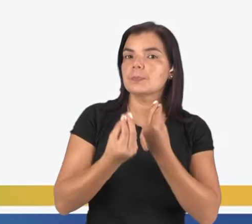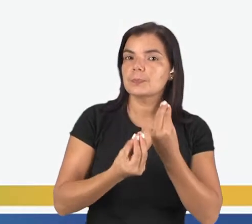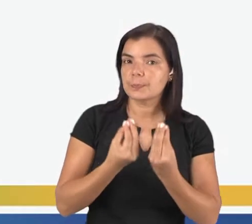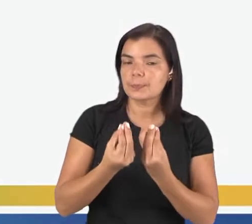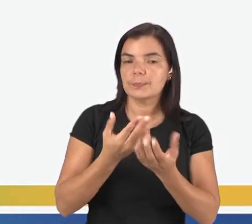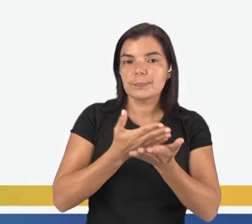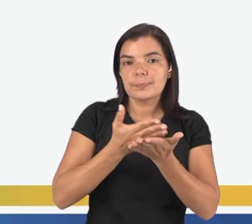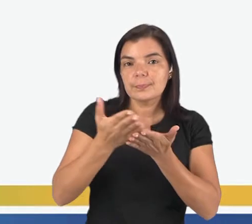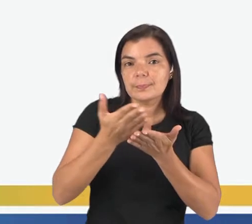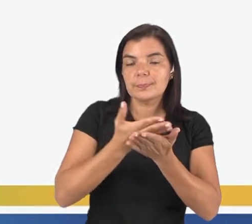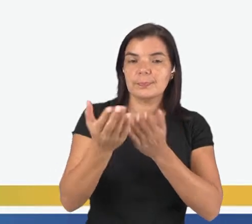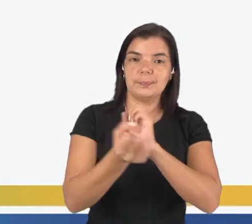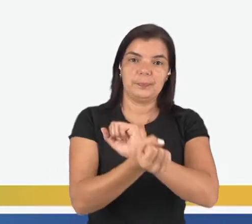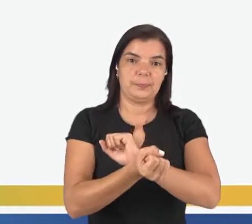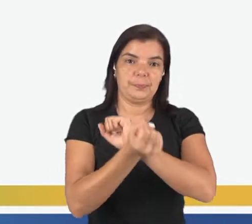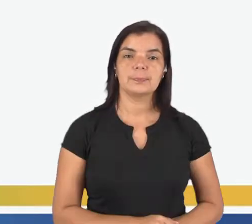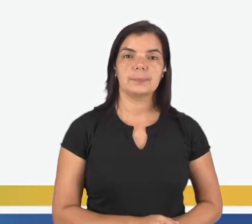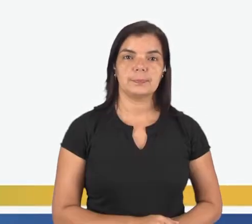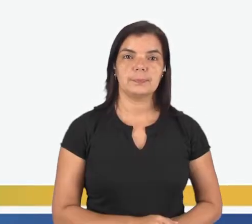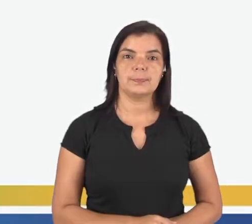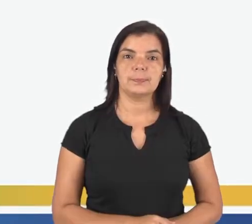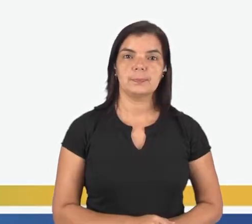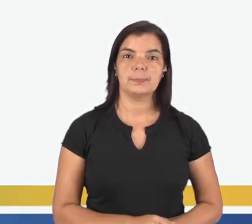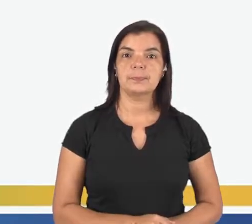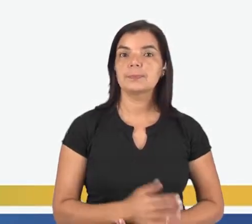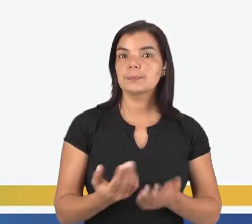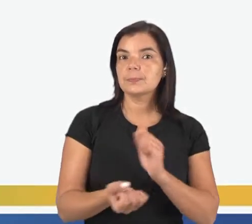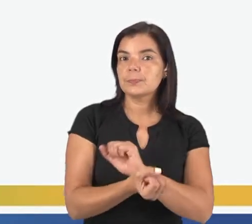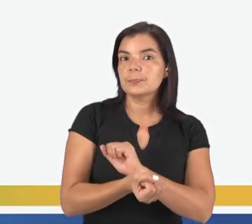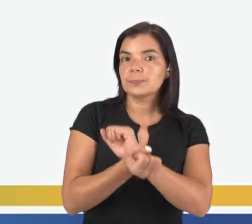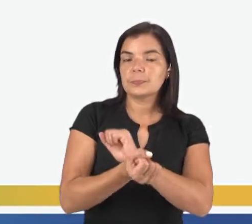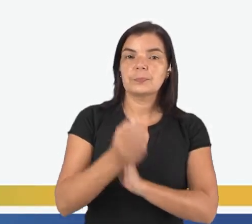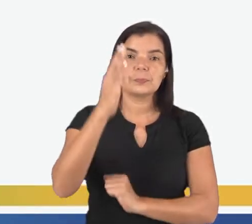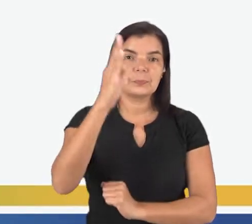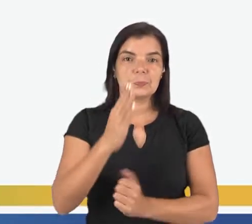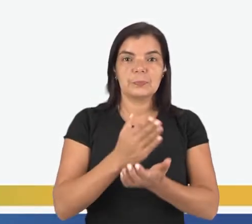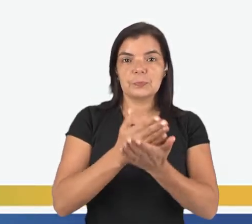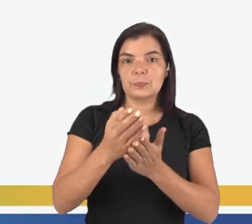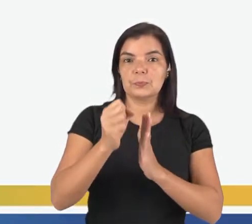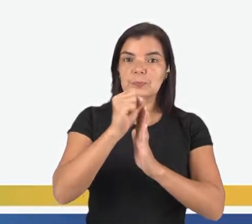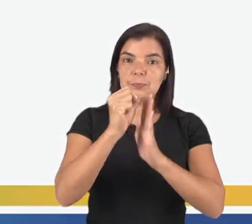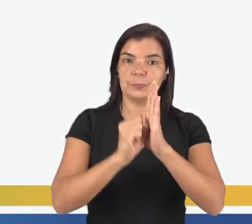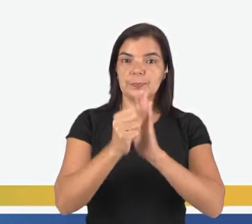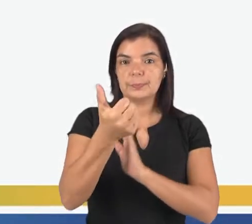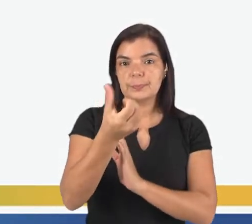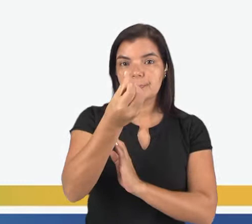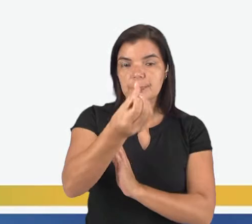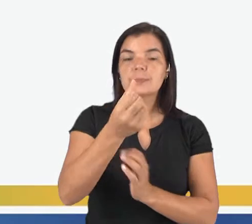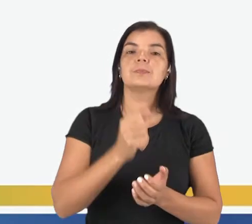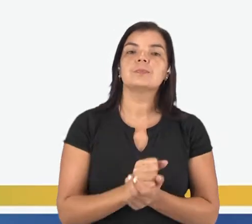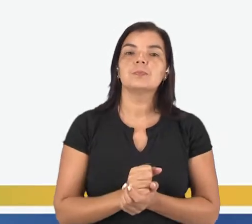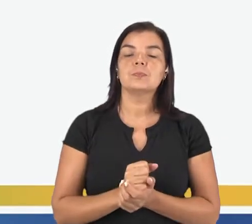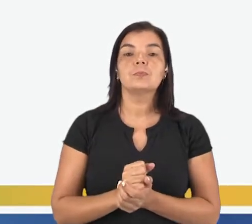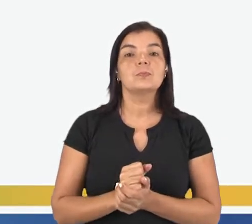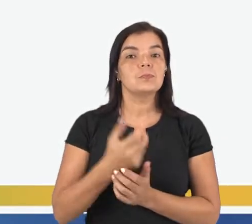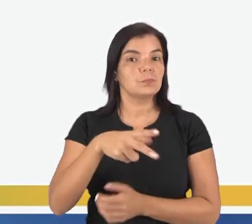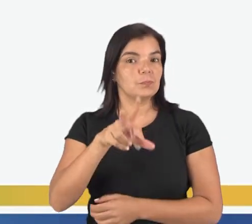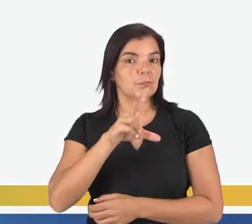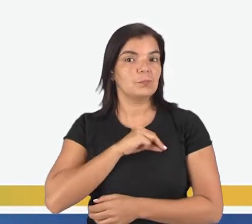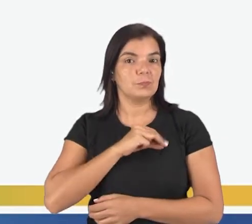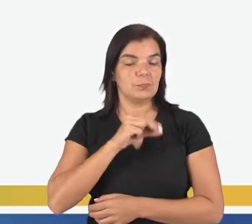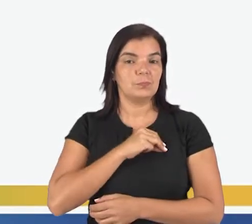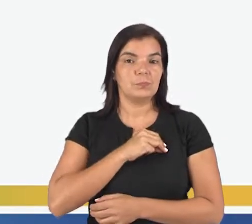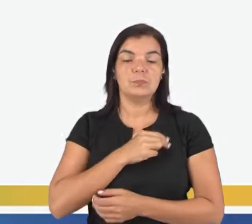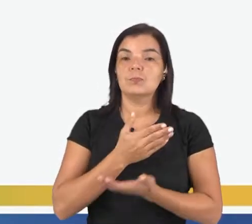que começou a escravidão no Brasil. A escravidão no Brasil começou no século XVI. Os colonos portugueses